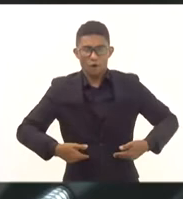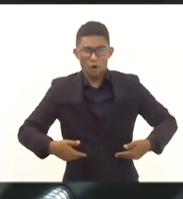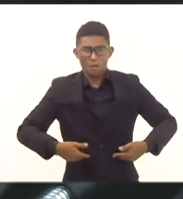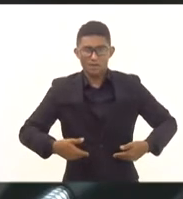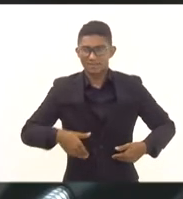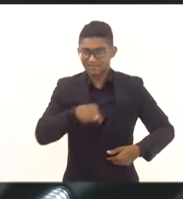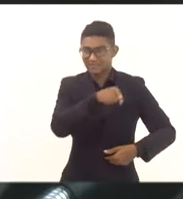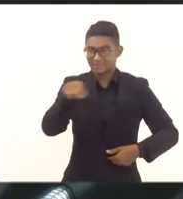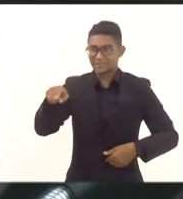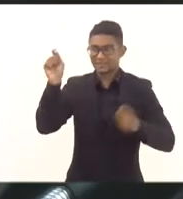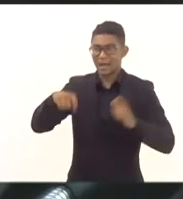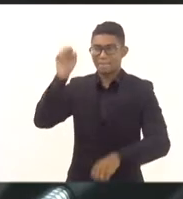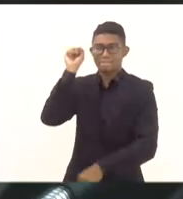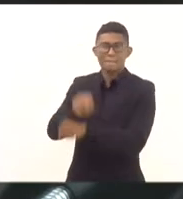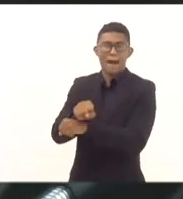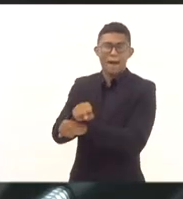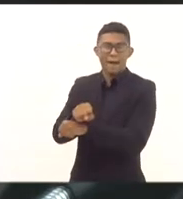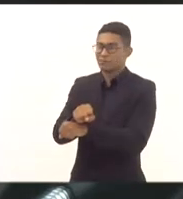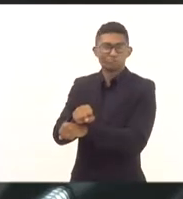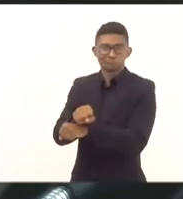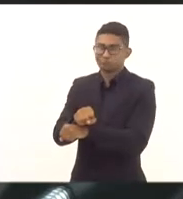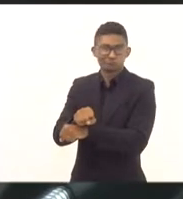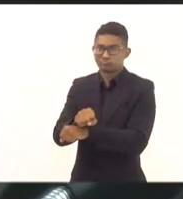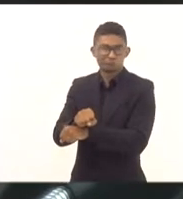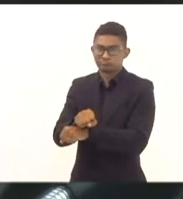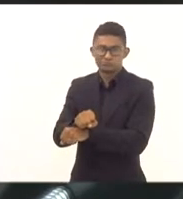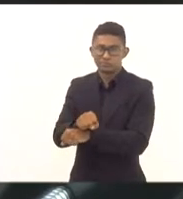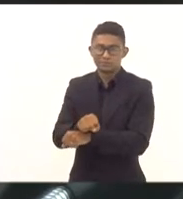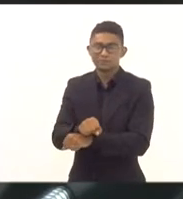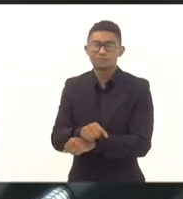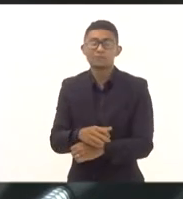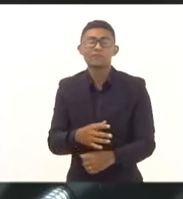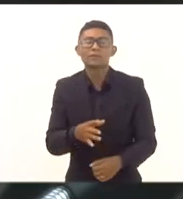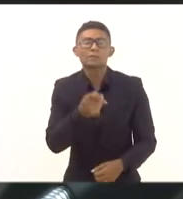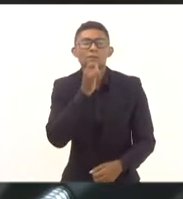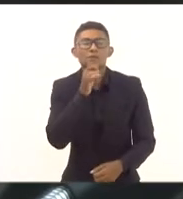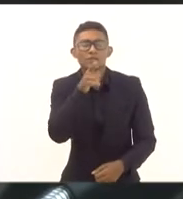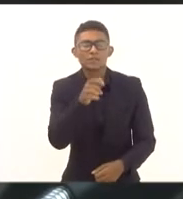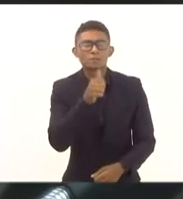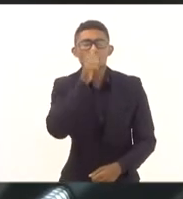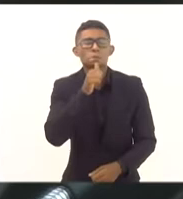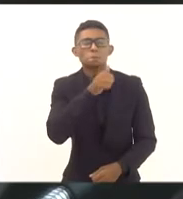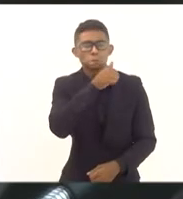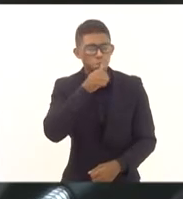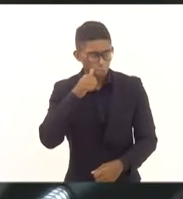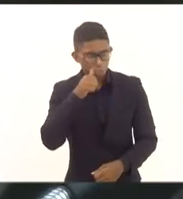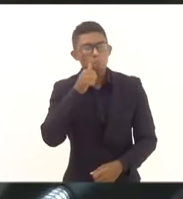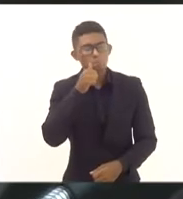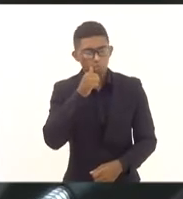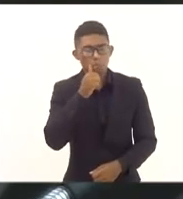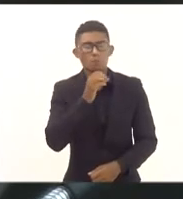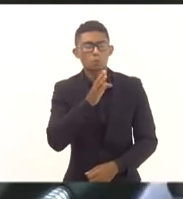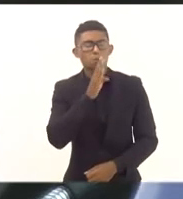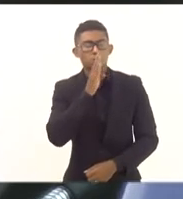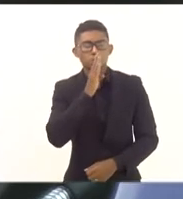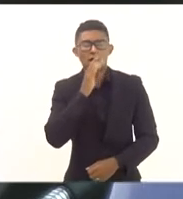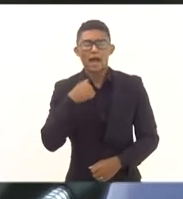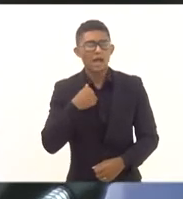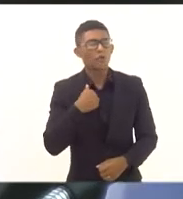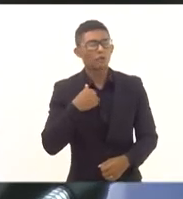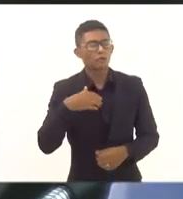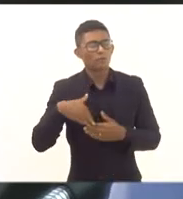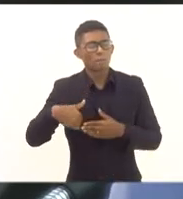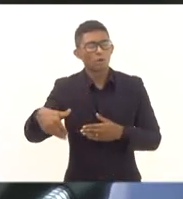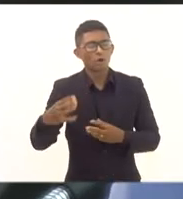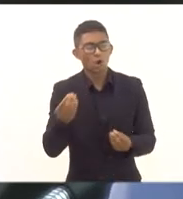evangélica muito fácil você enjoar sabendo quando você vai comer mas quando você não tem realmente é a esperança de